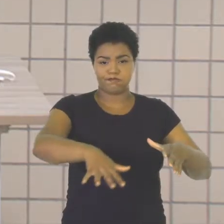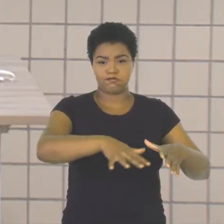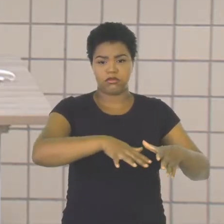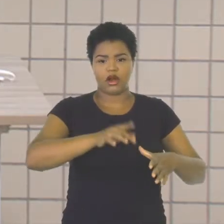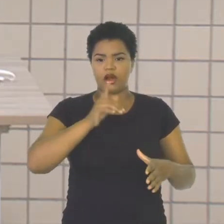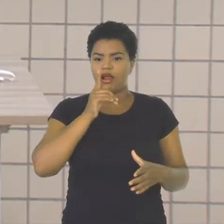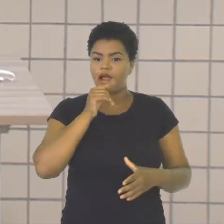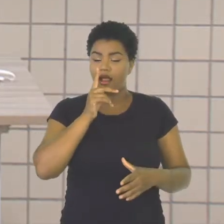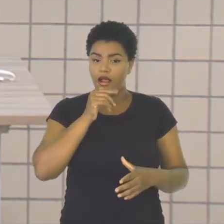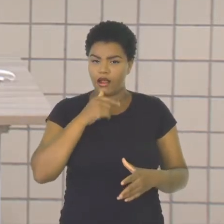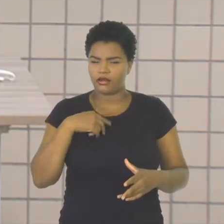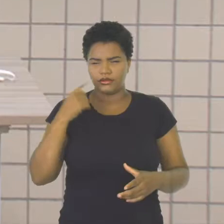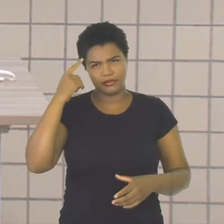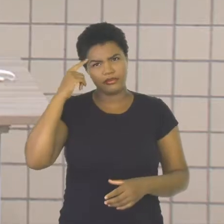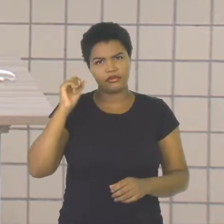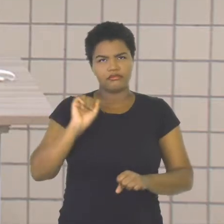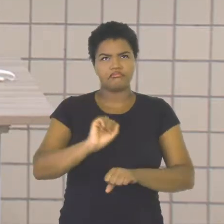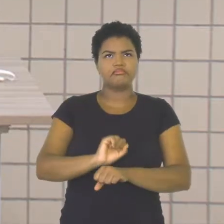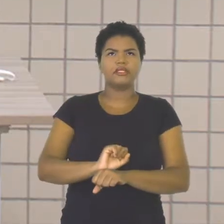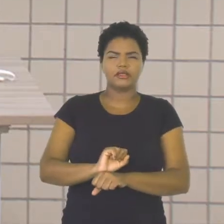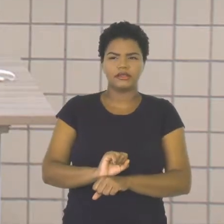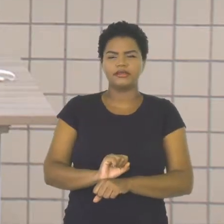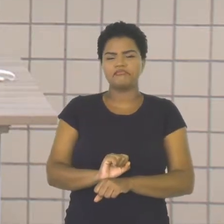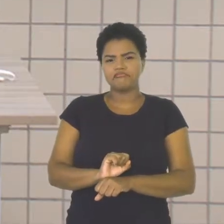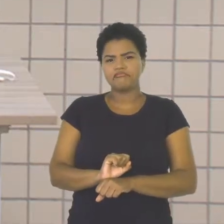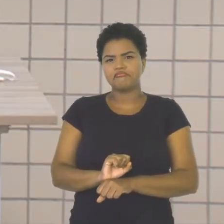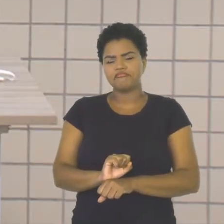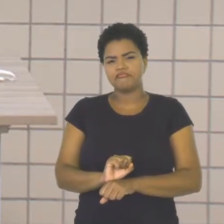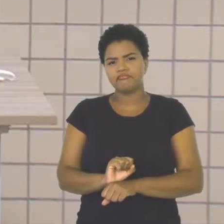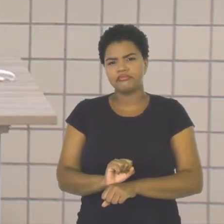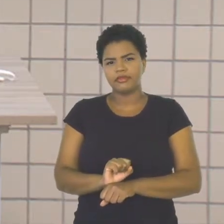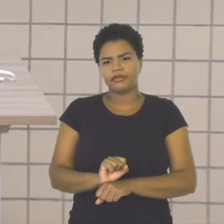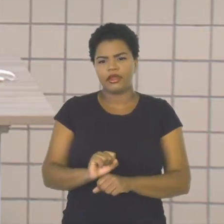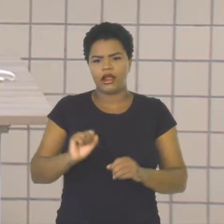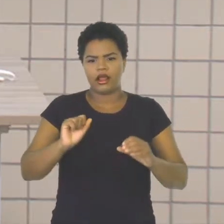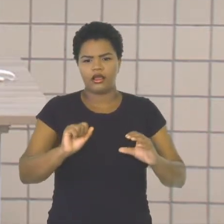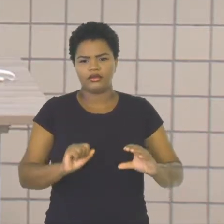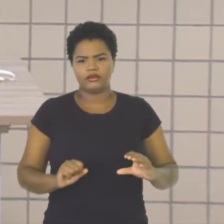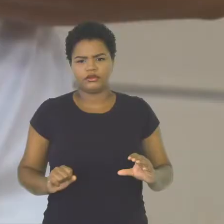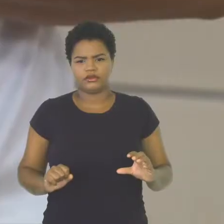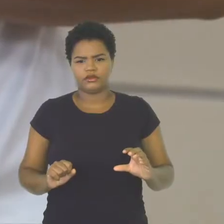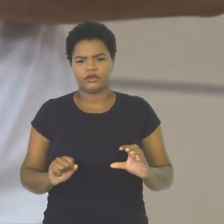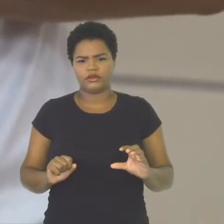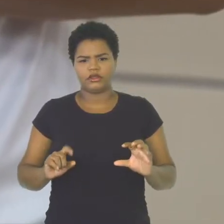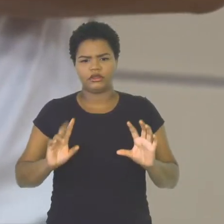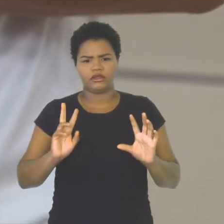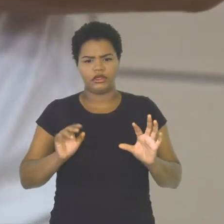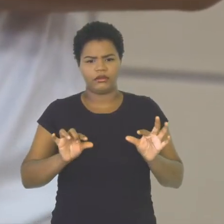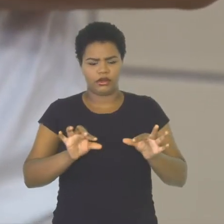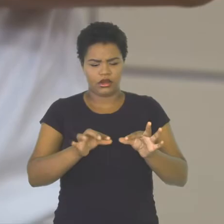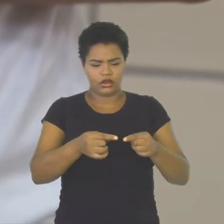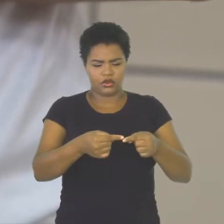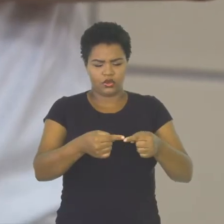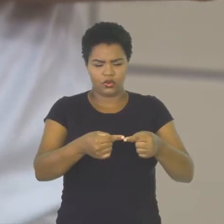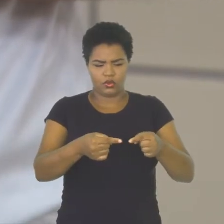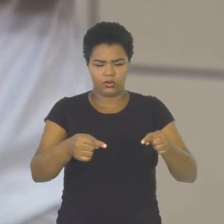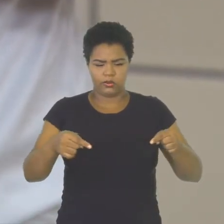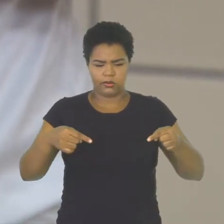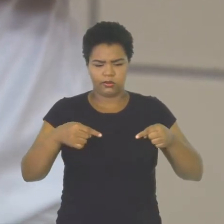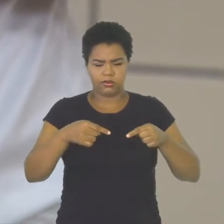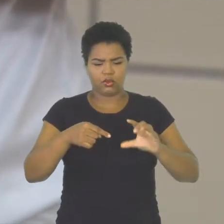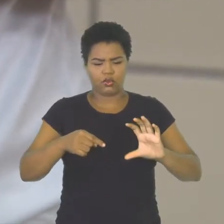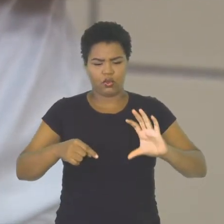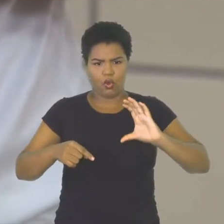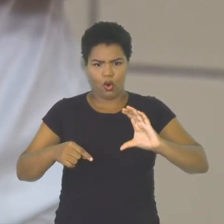água, se nós formos parar para pensar, ela está ocupando toda a direção, todo o espaço